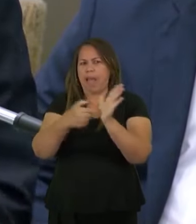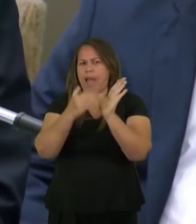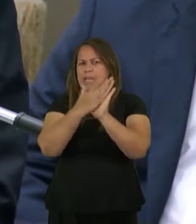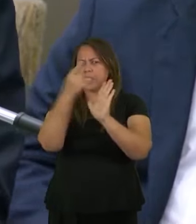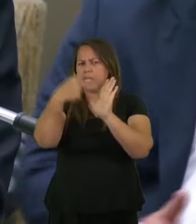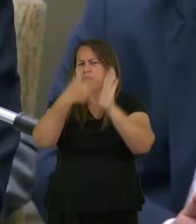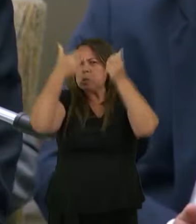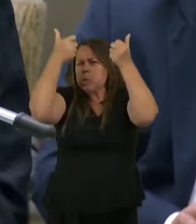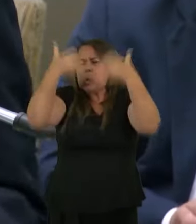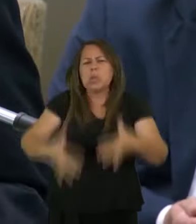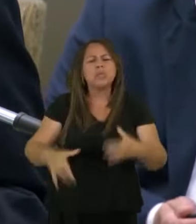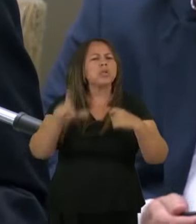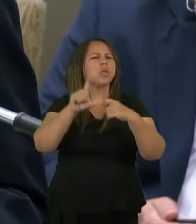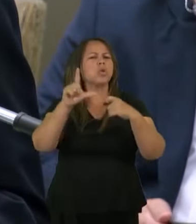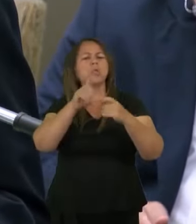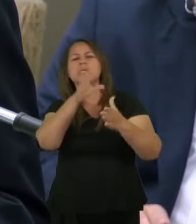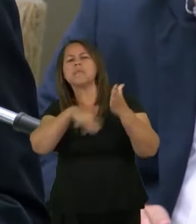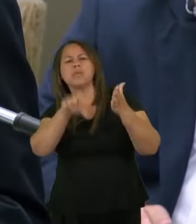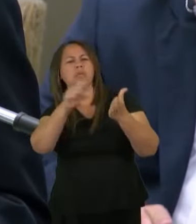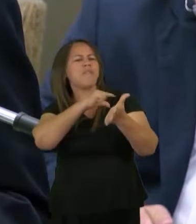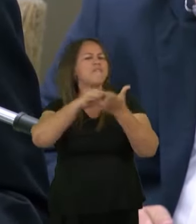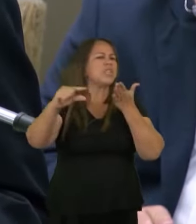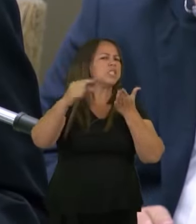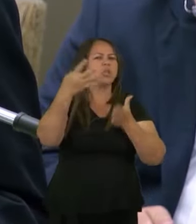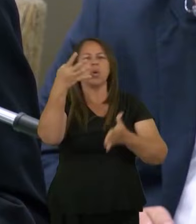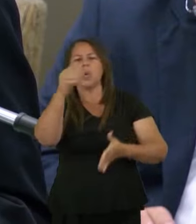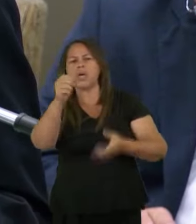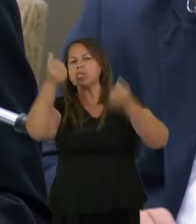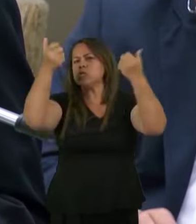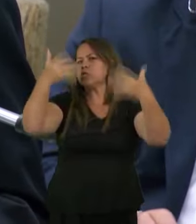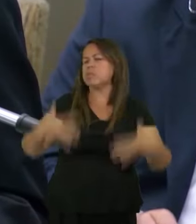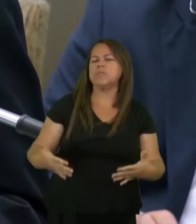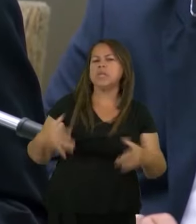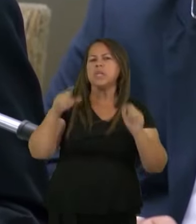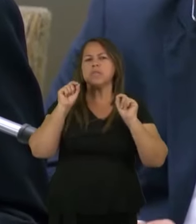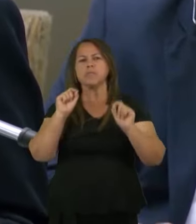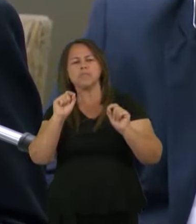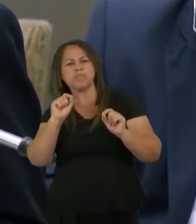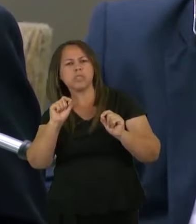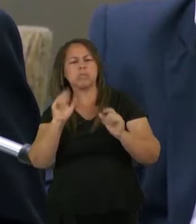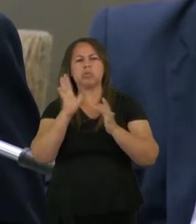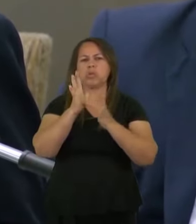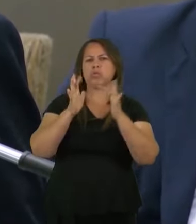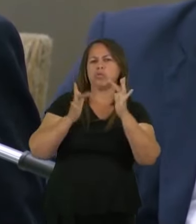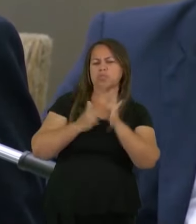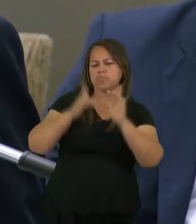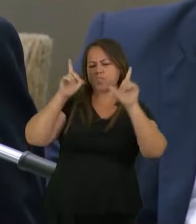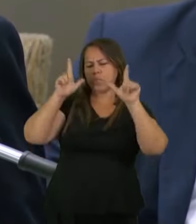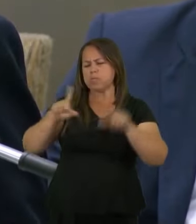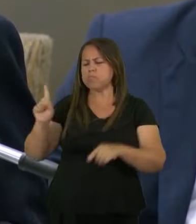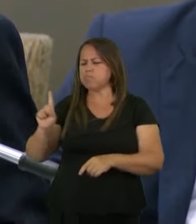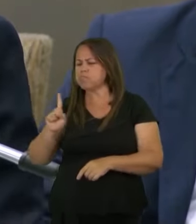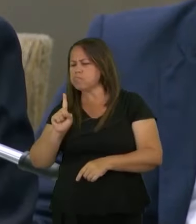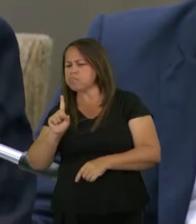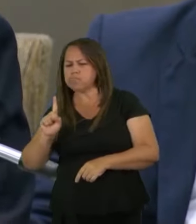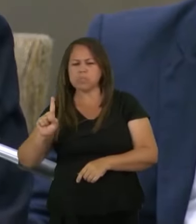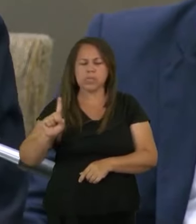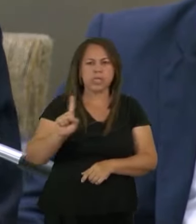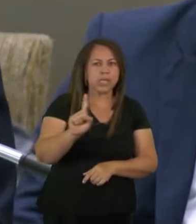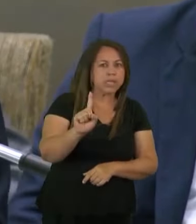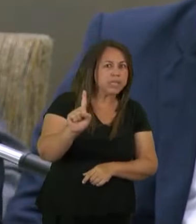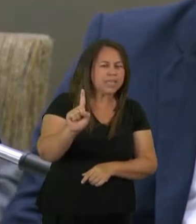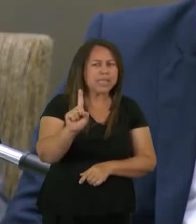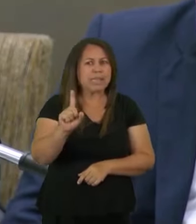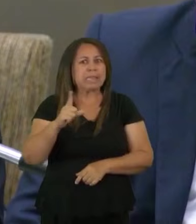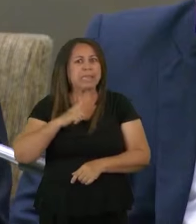Lucas capítulo 8, versículo de número 40, que Jesus, ao chegar naquela região, ele é esperado